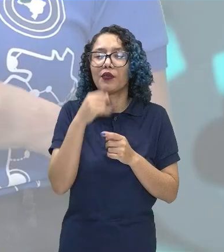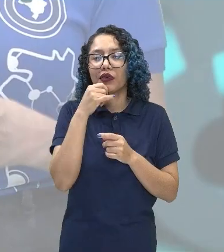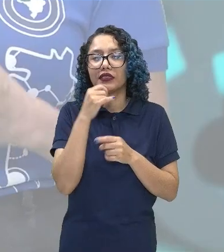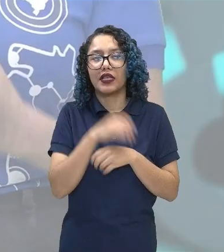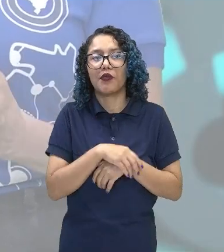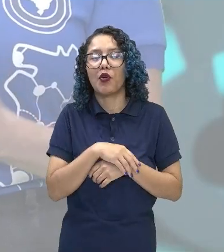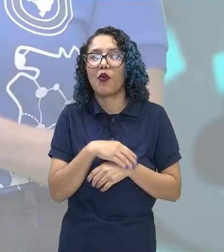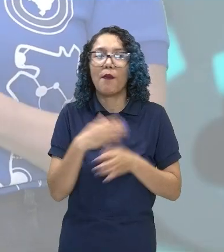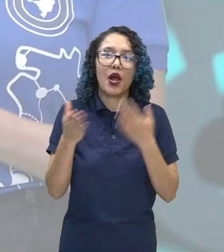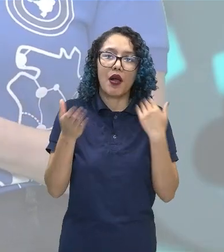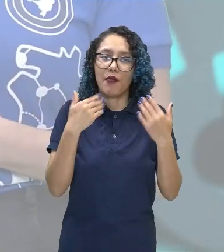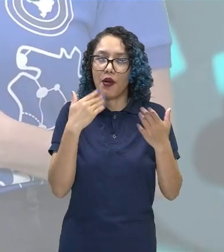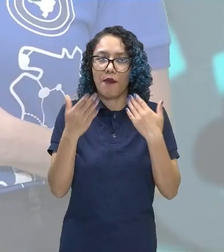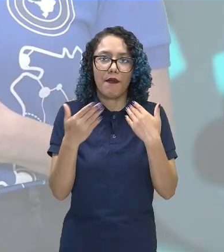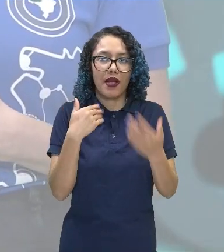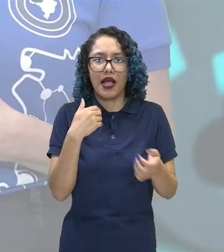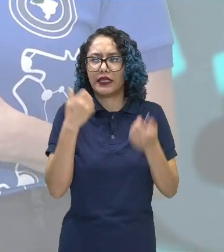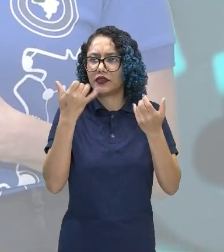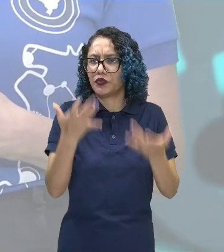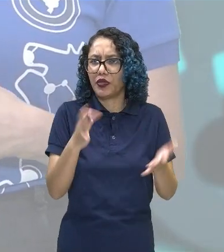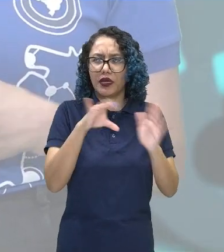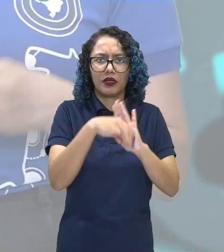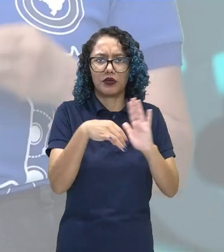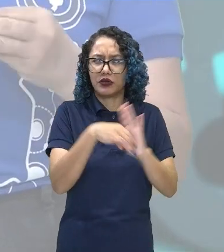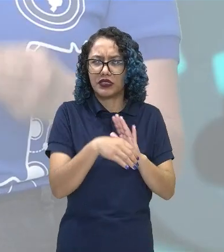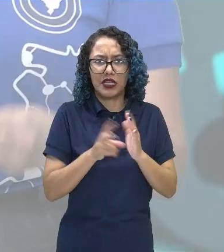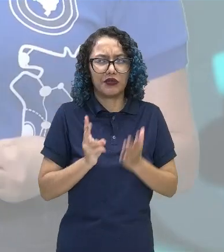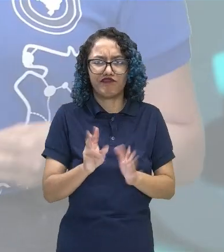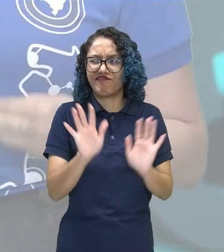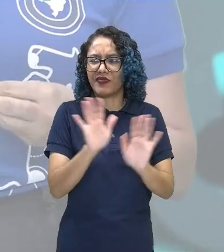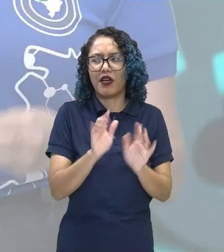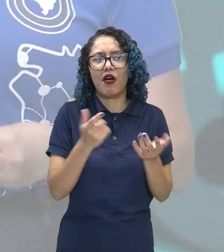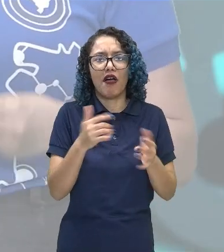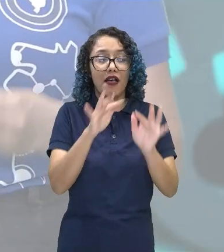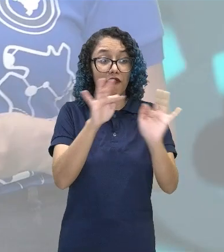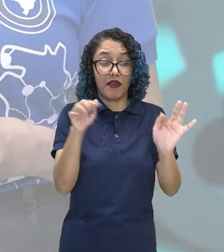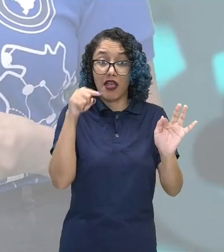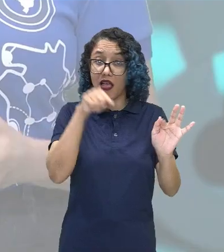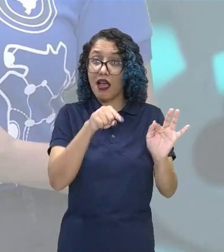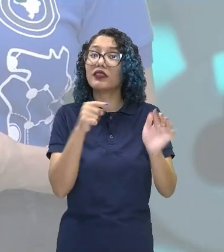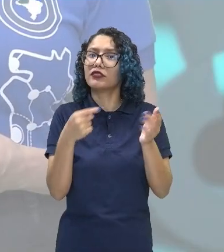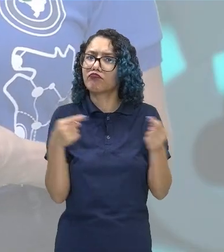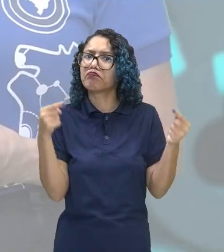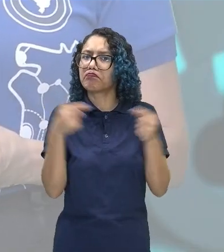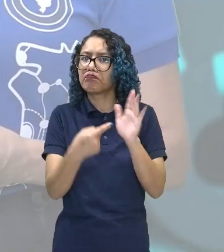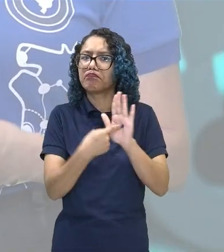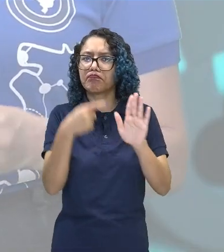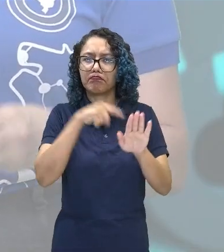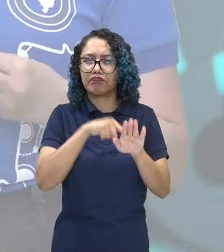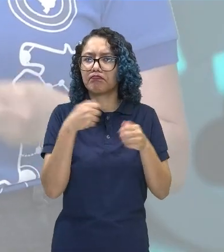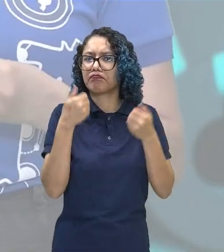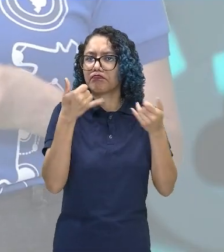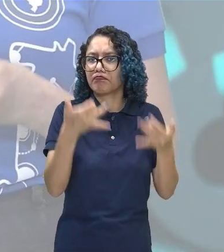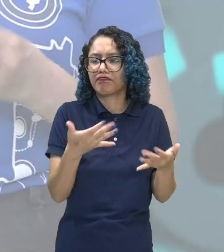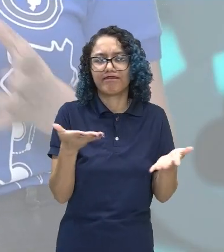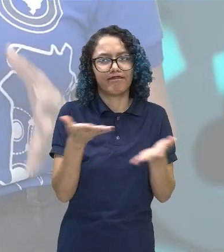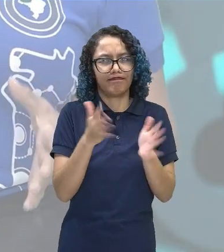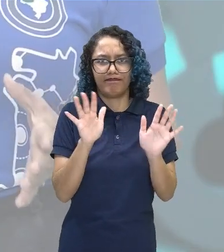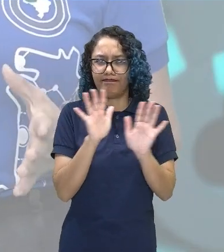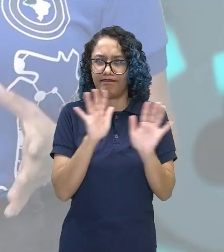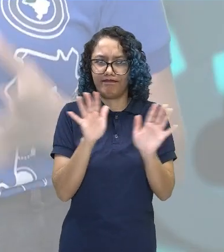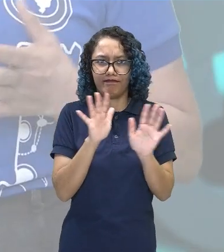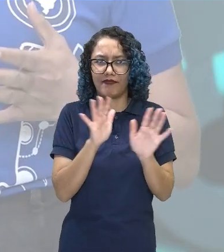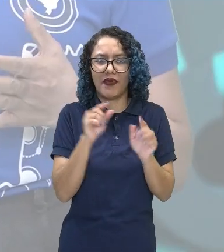e conceituando aquilo que a gente está falando, né? Olha, eu falo uma frase e digo, eu estou falando, né, o que eu estou falando é